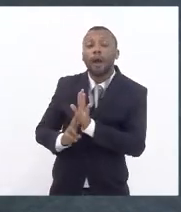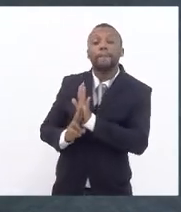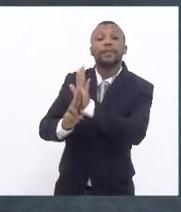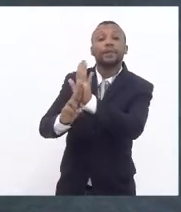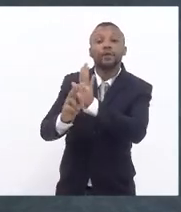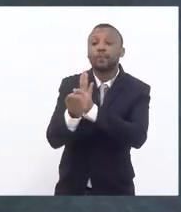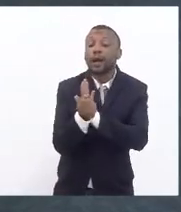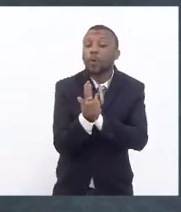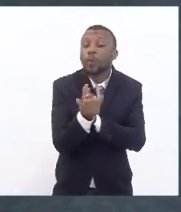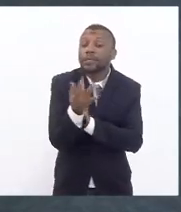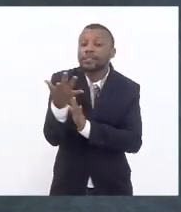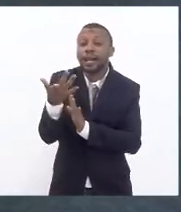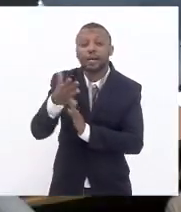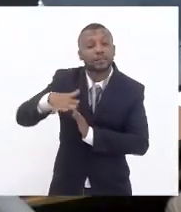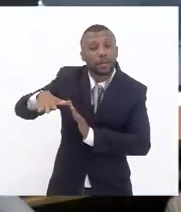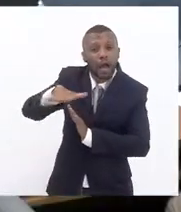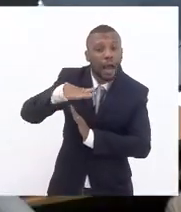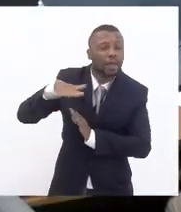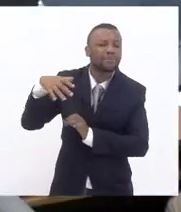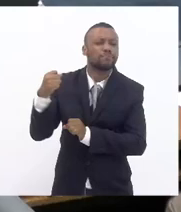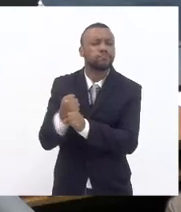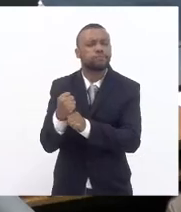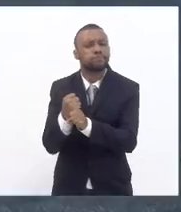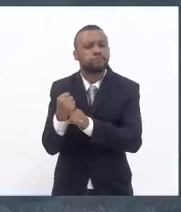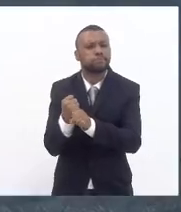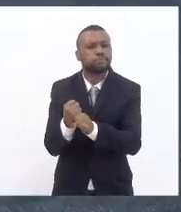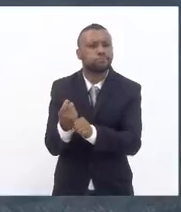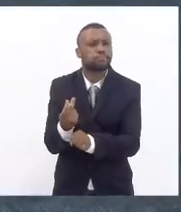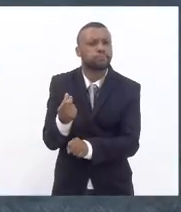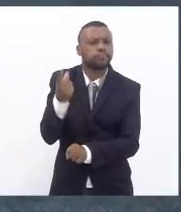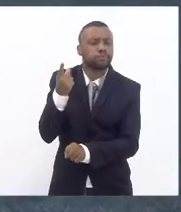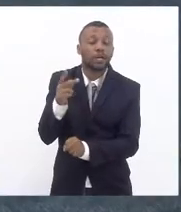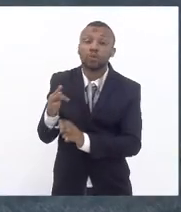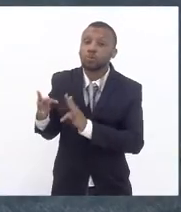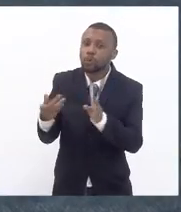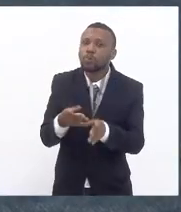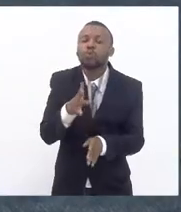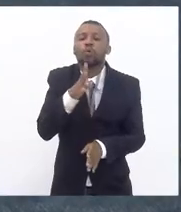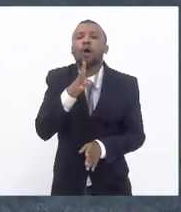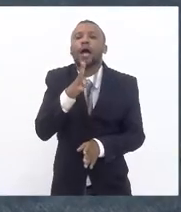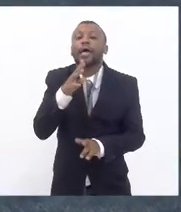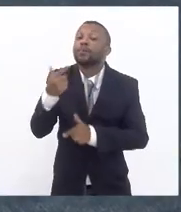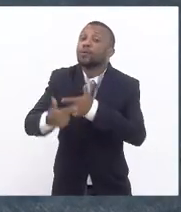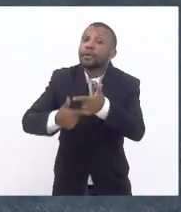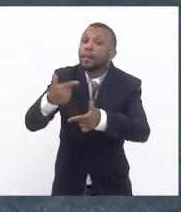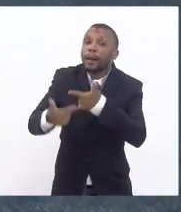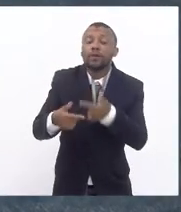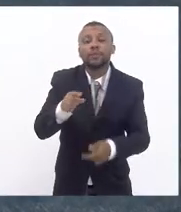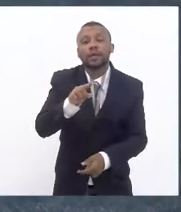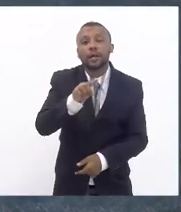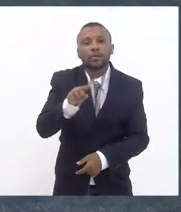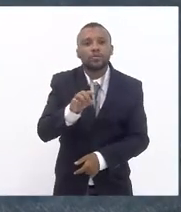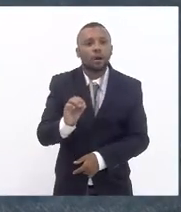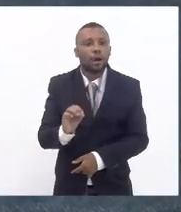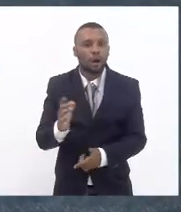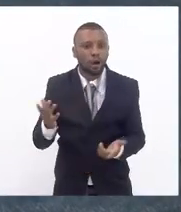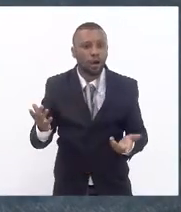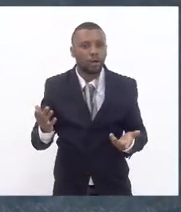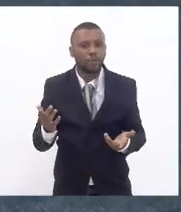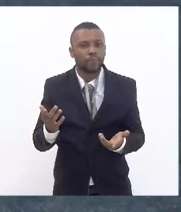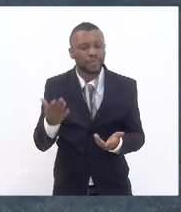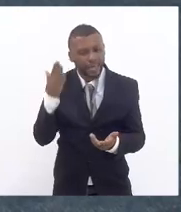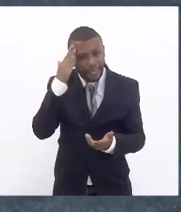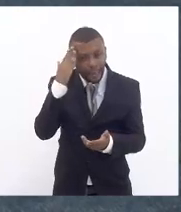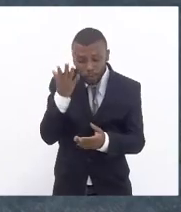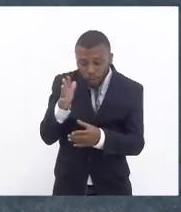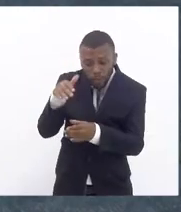é de agora não, é de muitos anos. E todo mundo conhece o meu trabalho na Zona Oeste. Todo mundo conhece o meu trabalho aqui no Parlamento. Sabe como eu